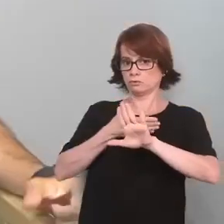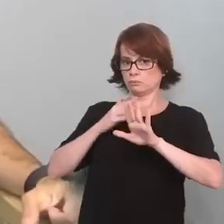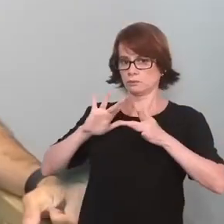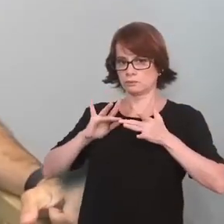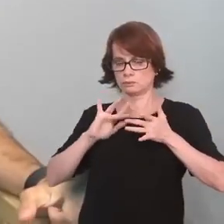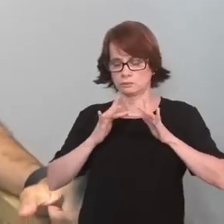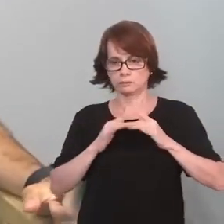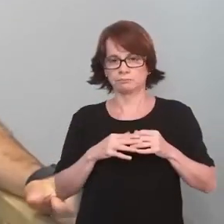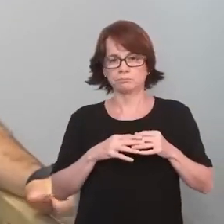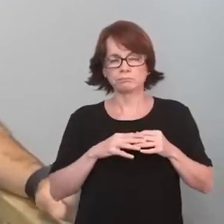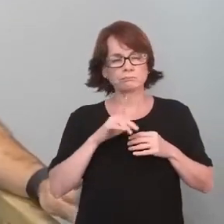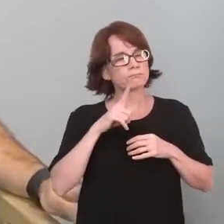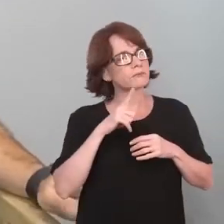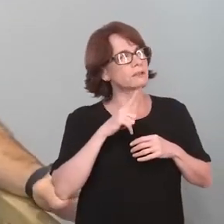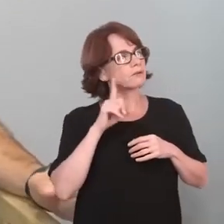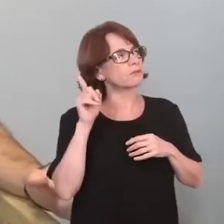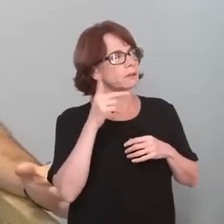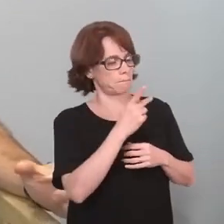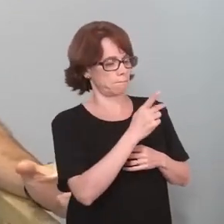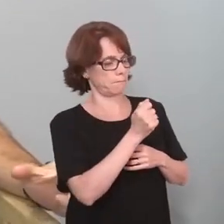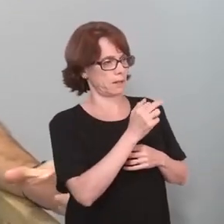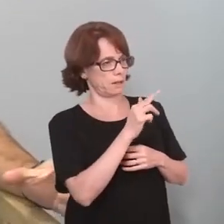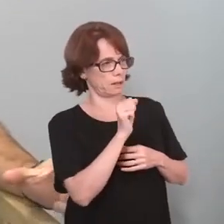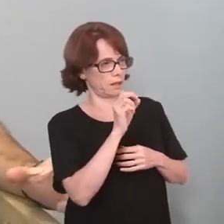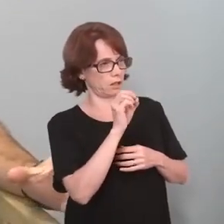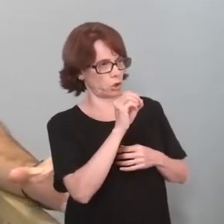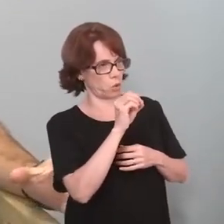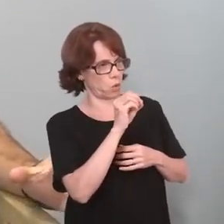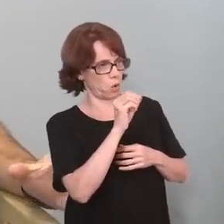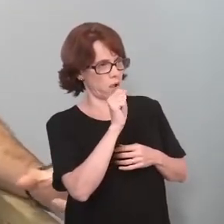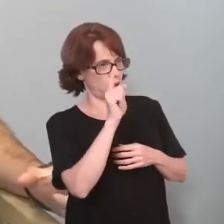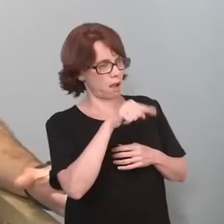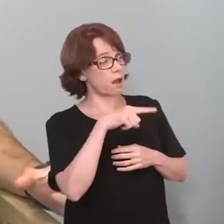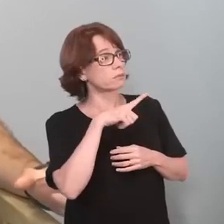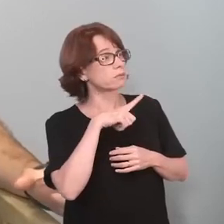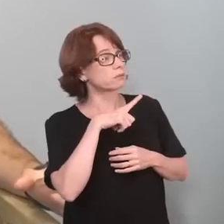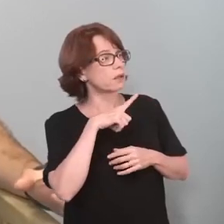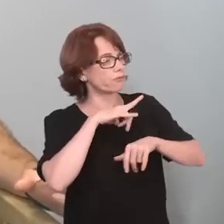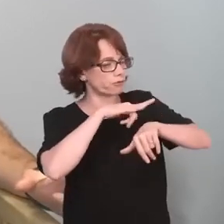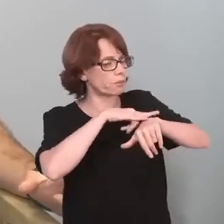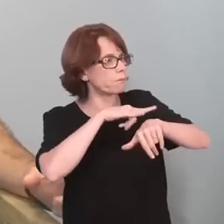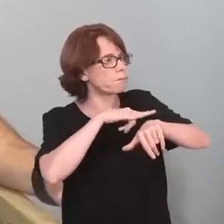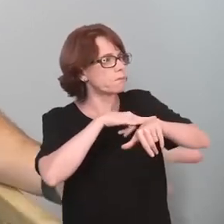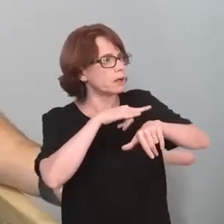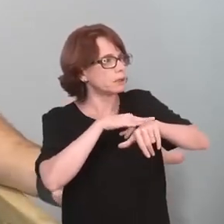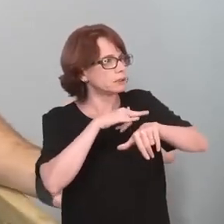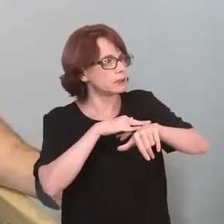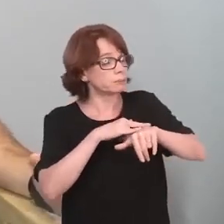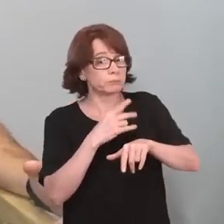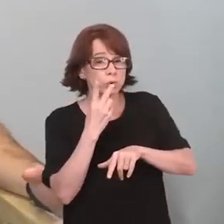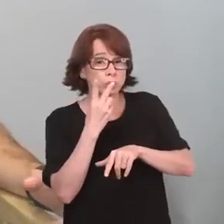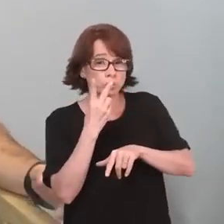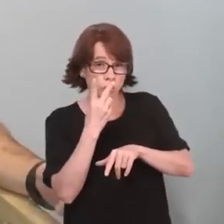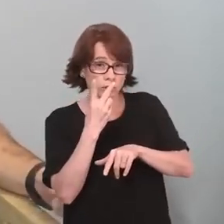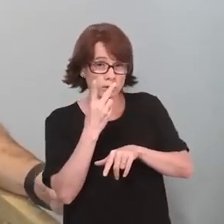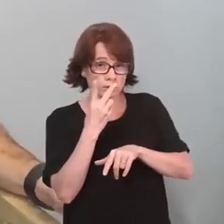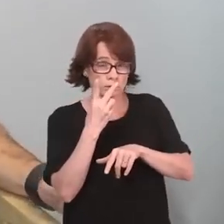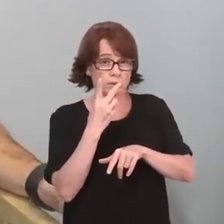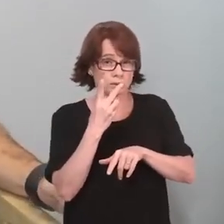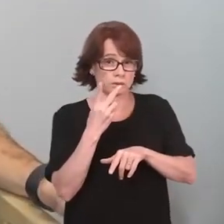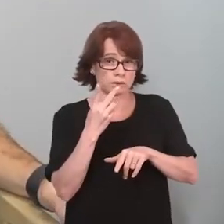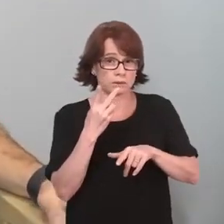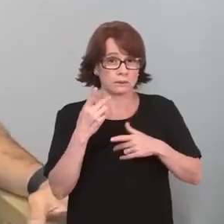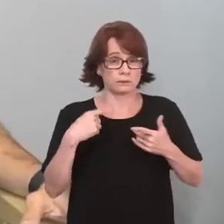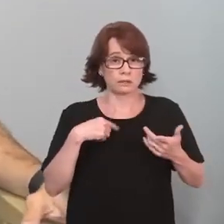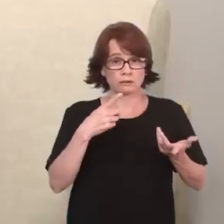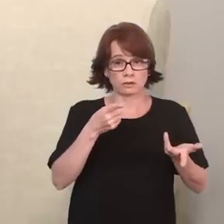também. A gente teve um caso no passado numa escola do Paranoá em que a direção da escola colocou um banheiro unissex. Como é que você enxerga isso, especialmente